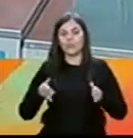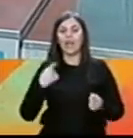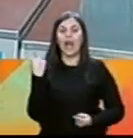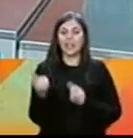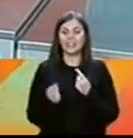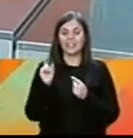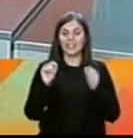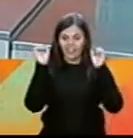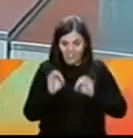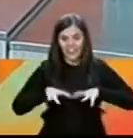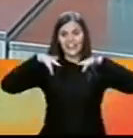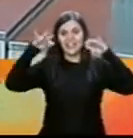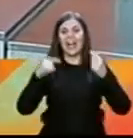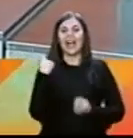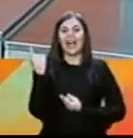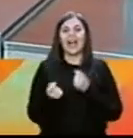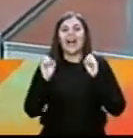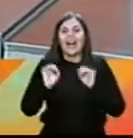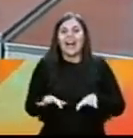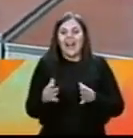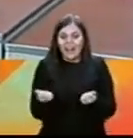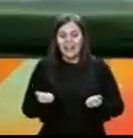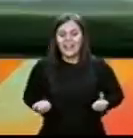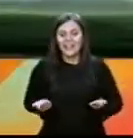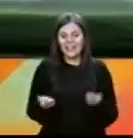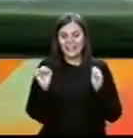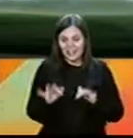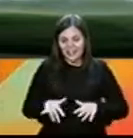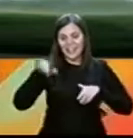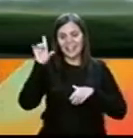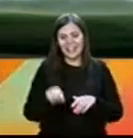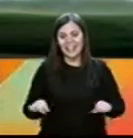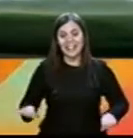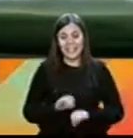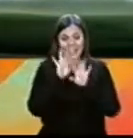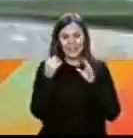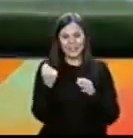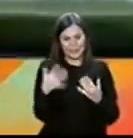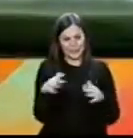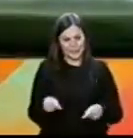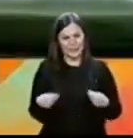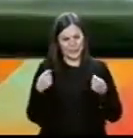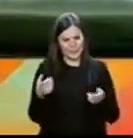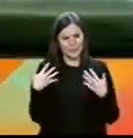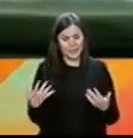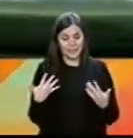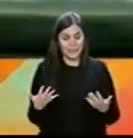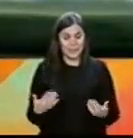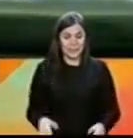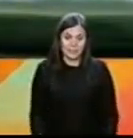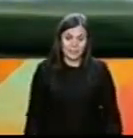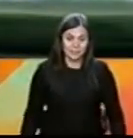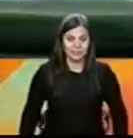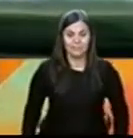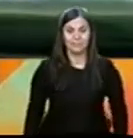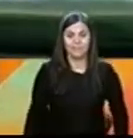fazemos magia, não é, Jorge? Ah, isso, é para isso que temos este forno, não é? Exato. Não andámos a comprar este forno, que foi um dinheirão. Exato, lá em casa não podem